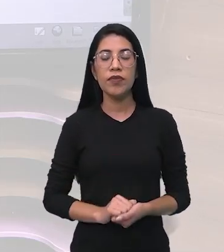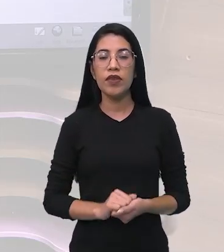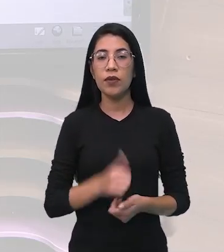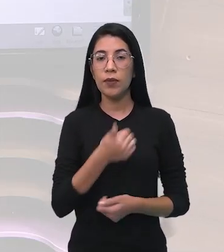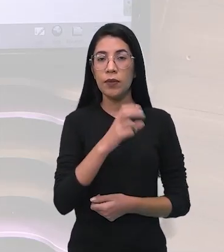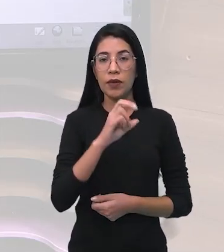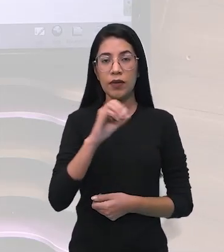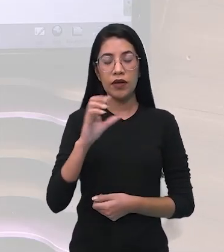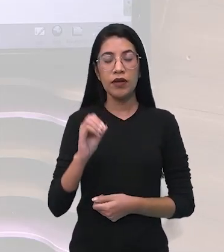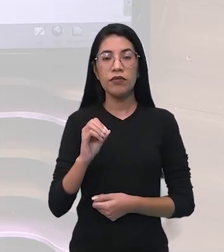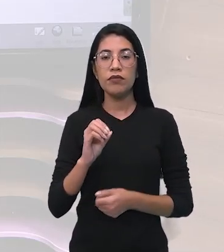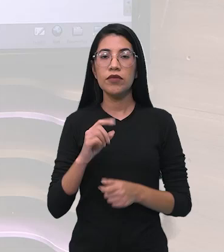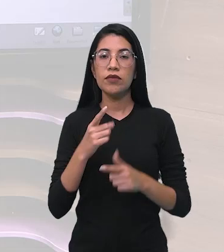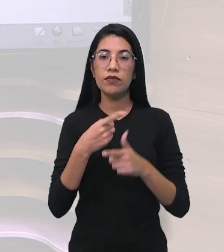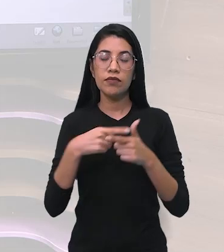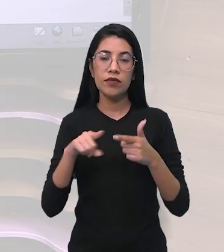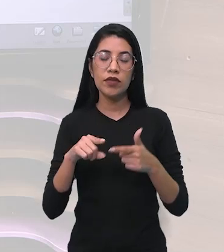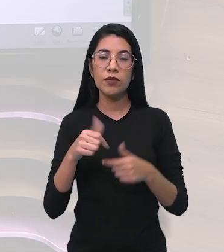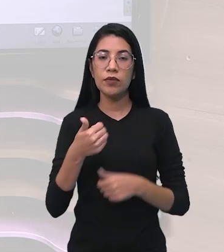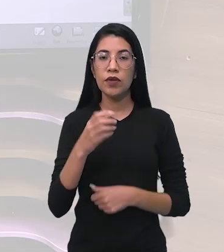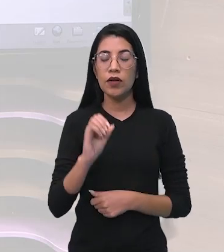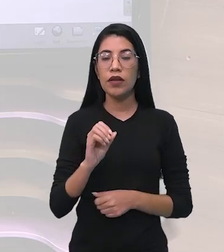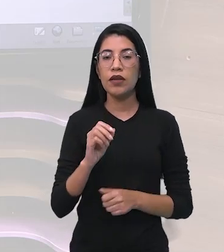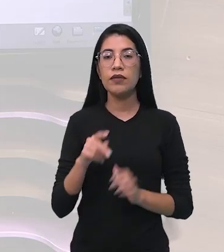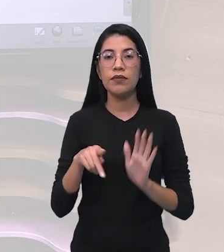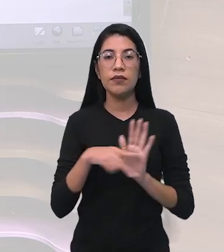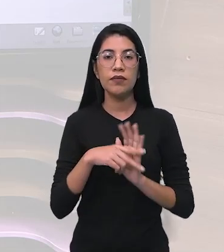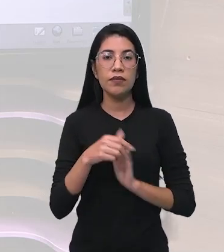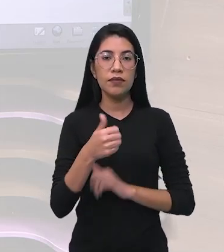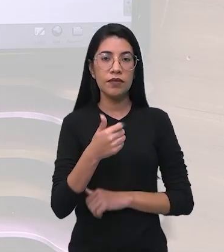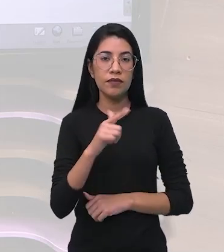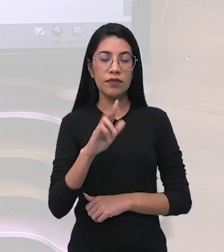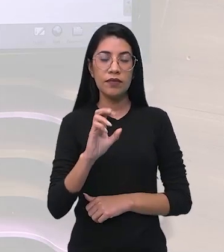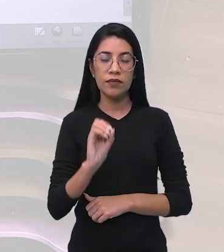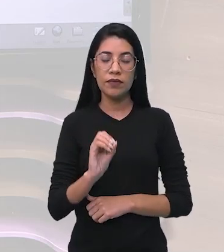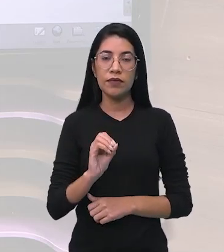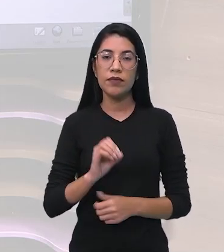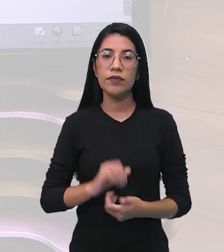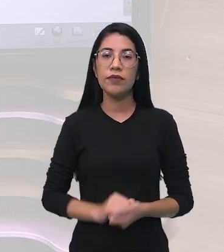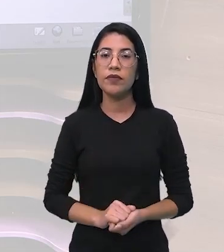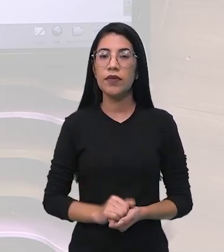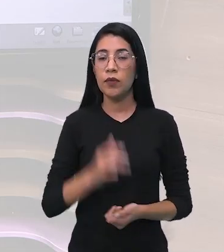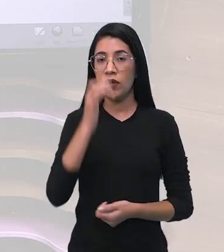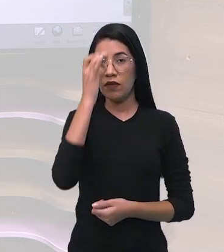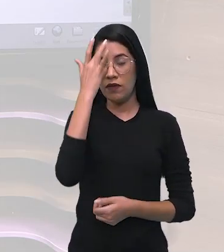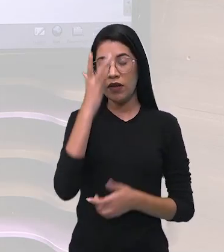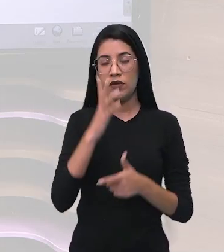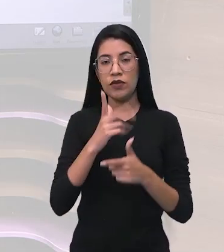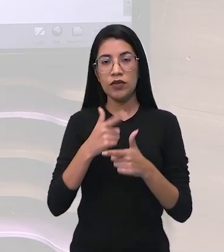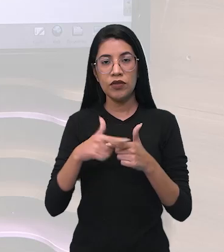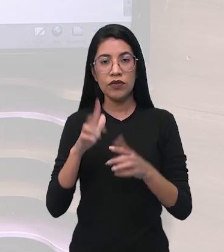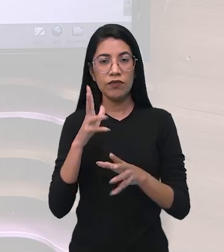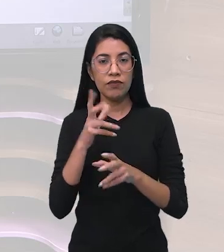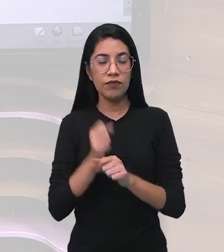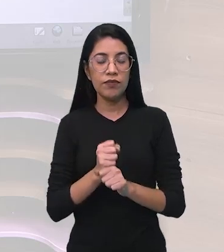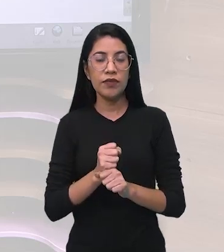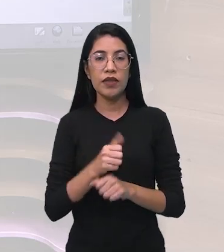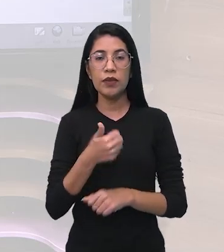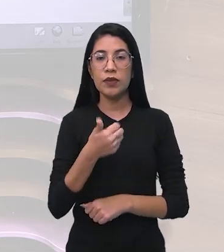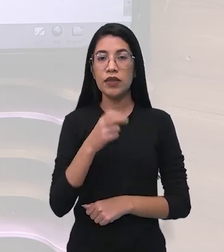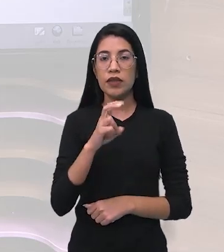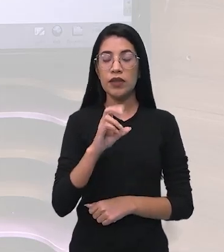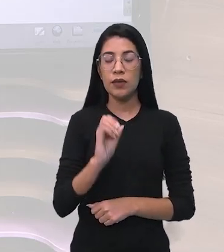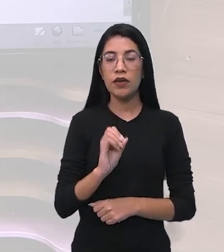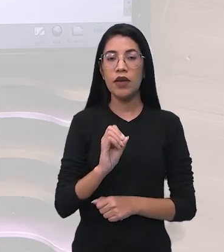10 resulta 150, né? É uma divisão fácil de fazer. Então, R$150 será